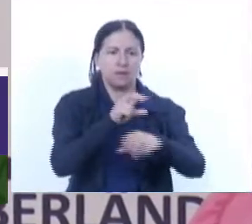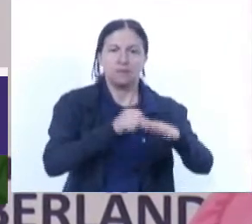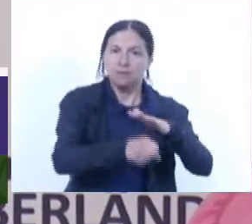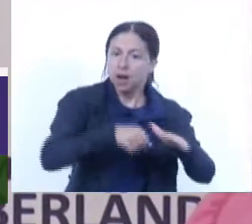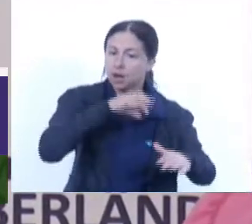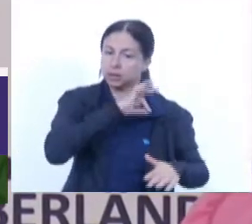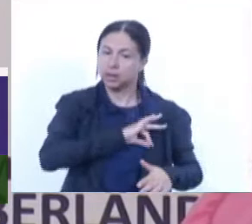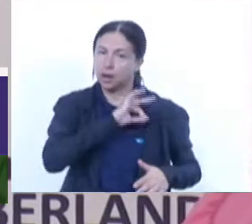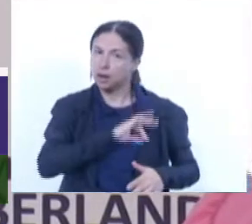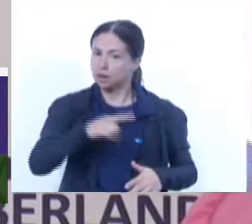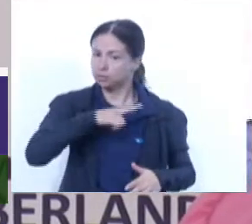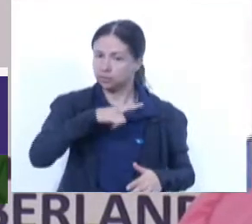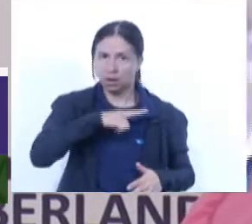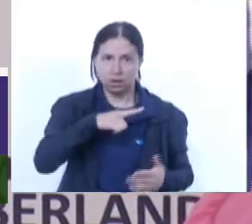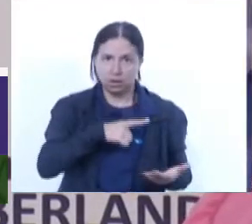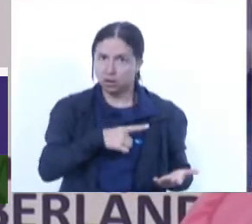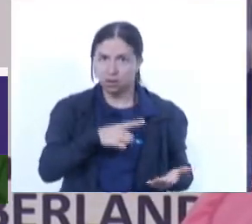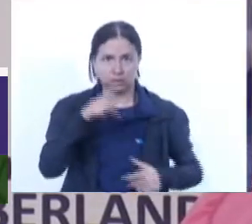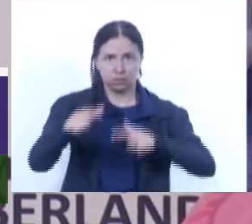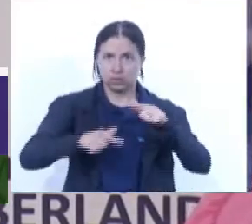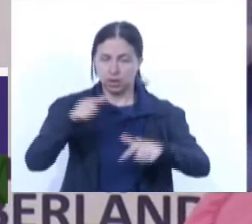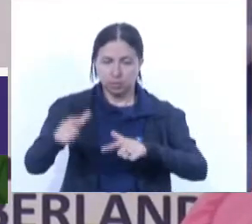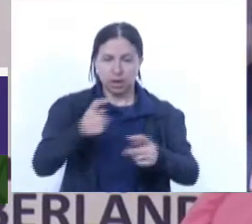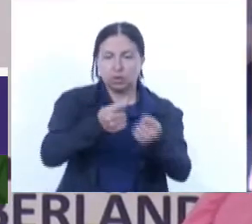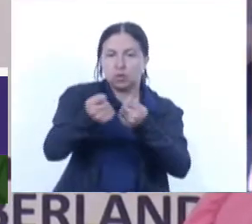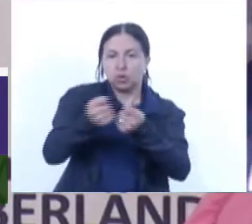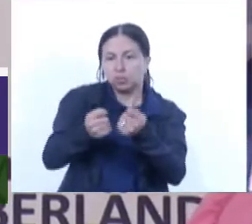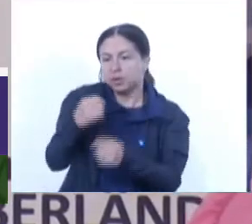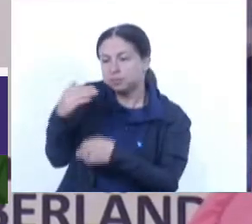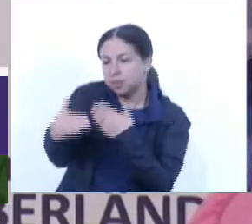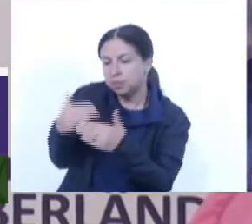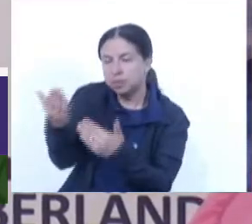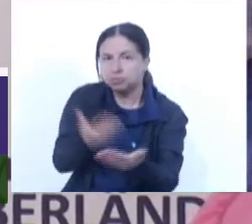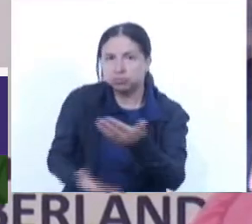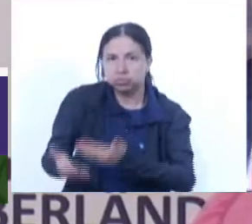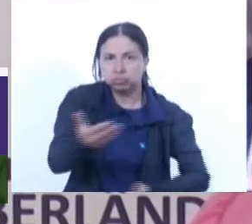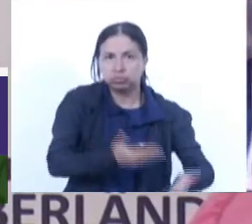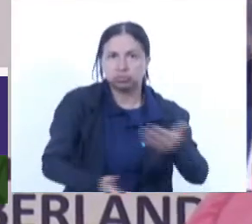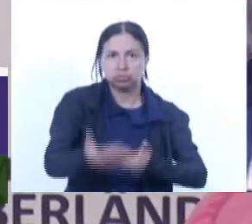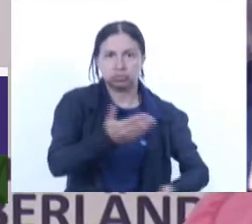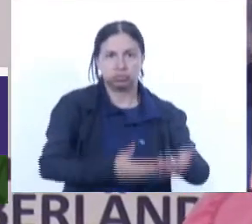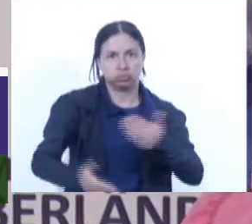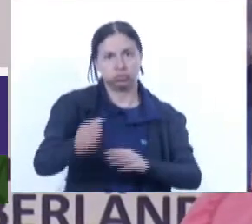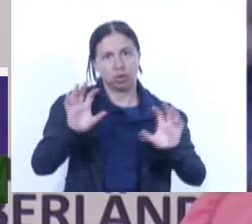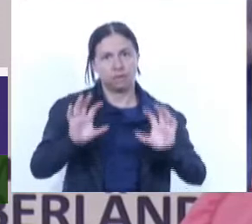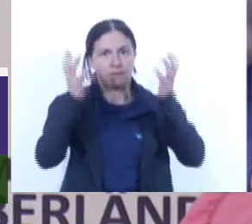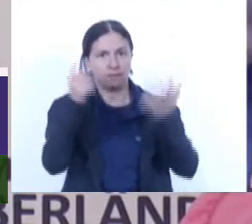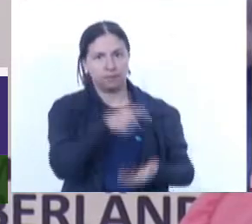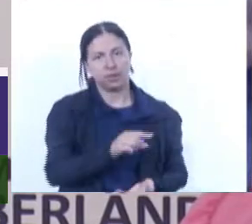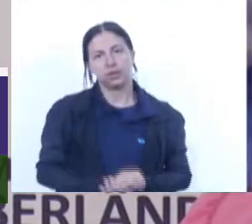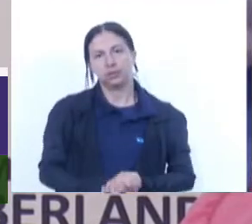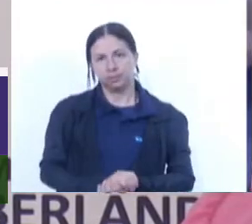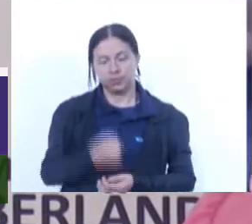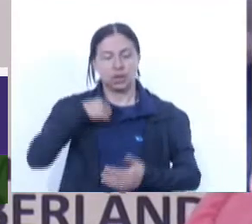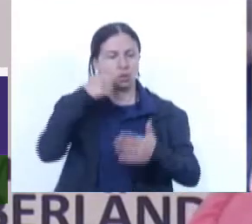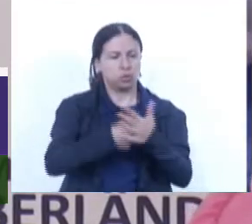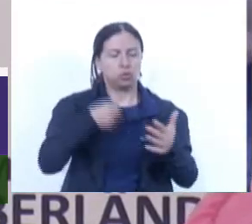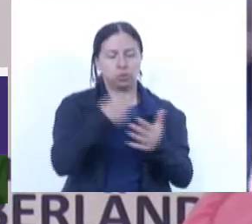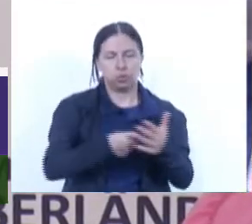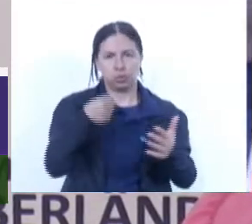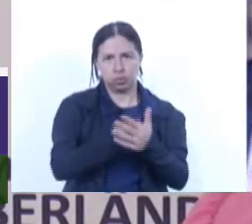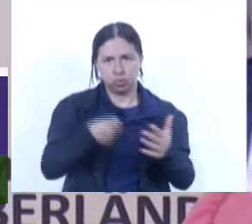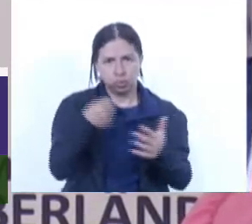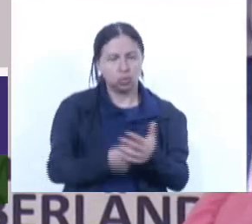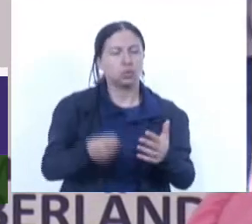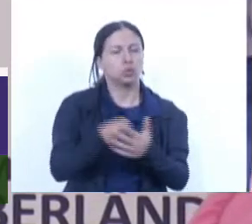fazendo movimentar toda a economia ligada ao evento e nós sabemos que é uma das coisas que eu que eu luto aqui na câmera é a